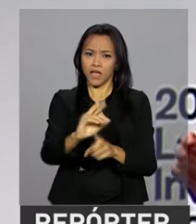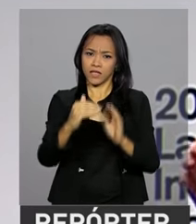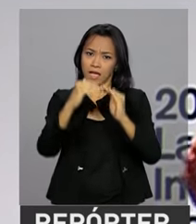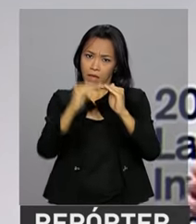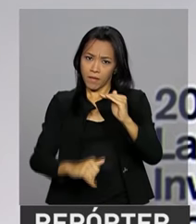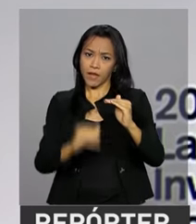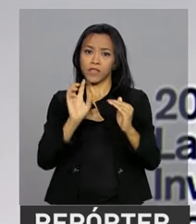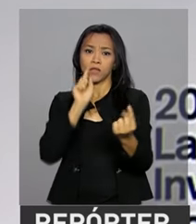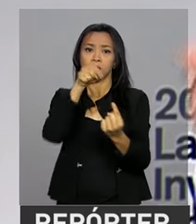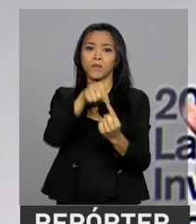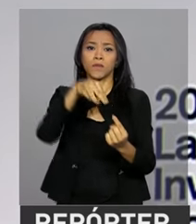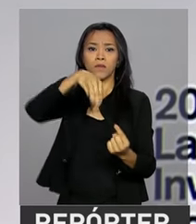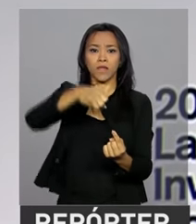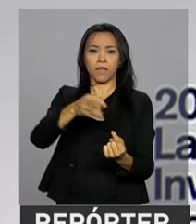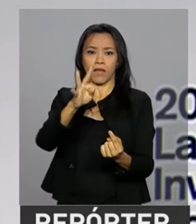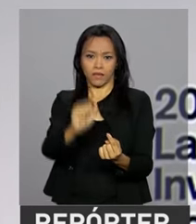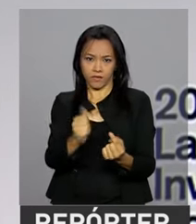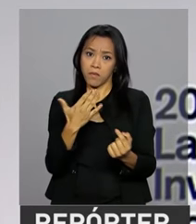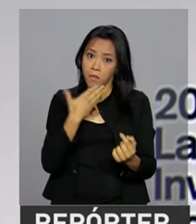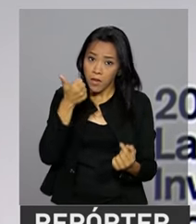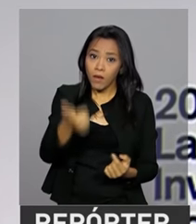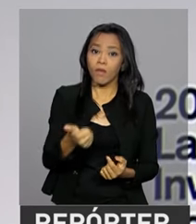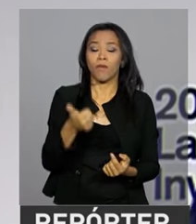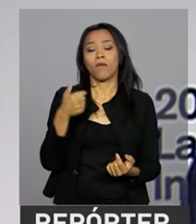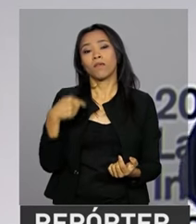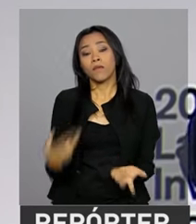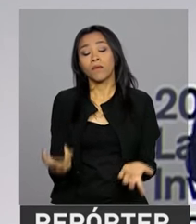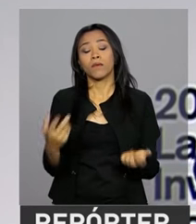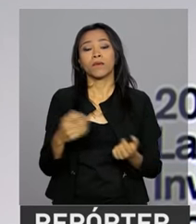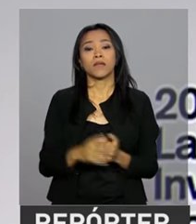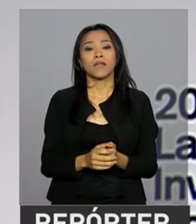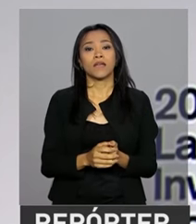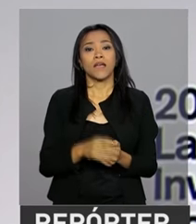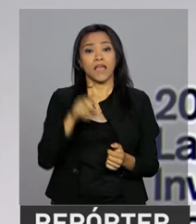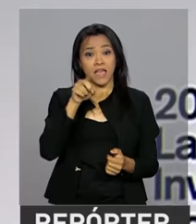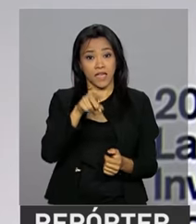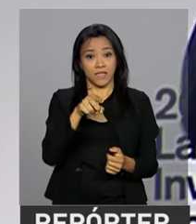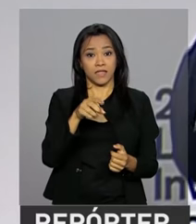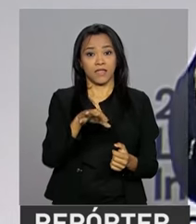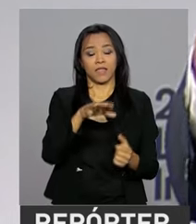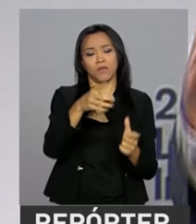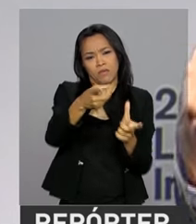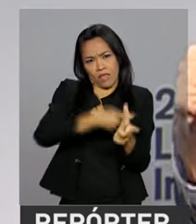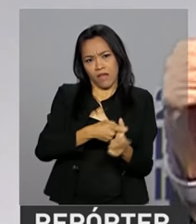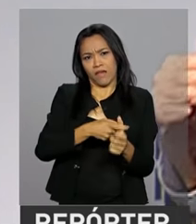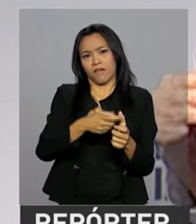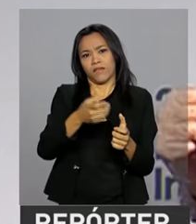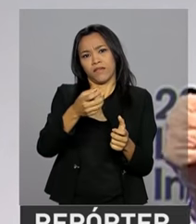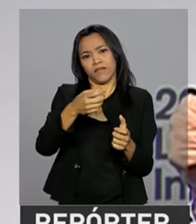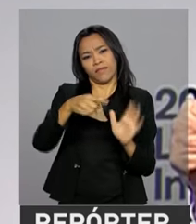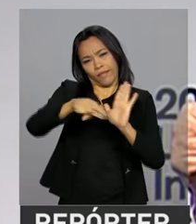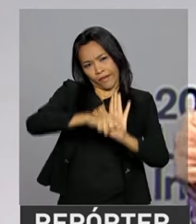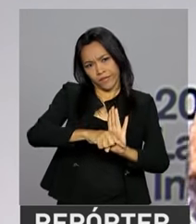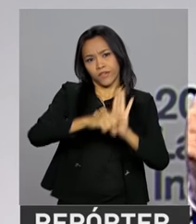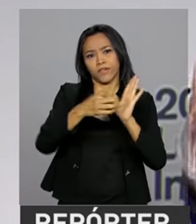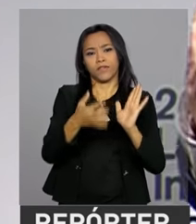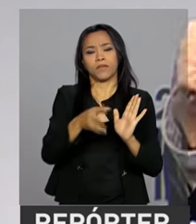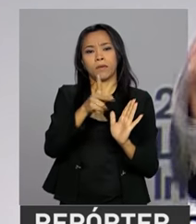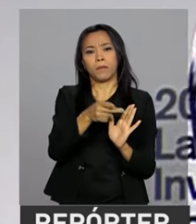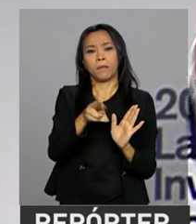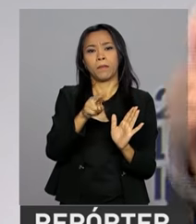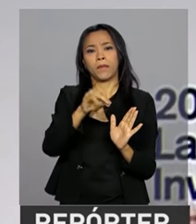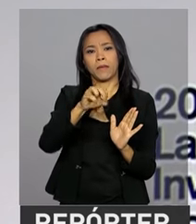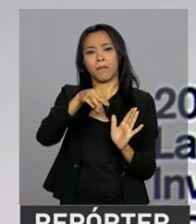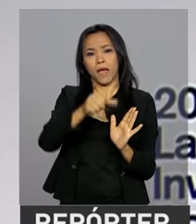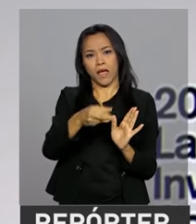meta. Isto é, melhor do que a meta. Então, um déficit primário, que seria um resultado negativo de 170 bilhões, na realidade